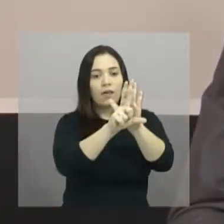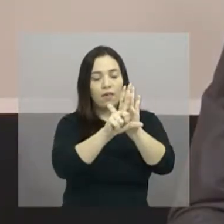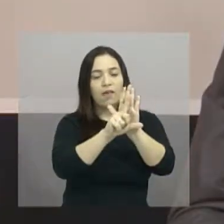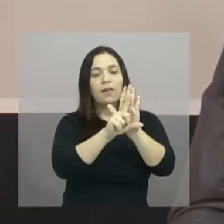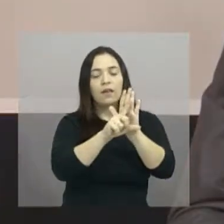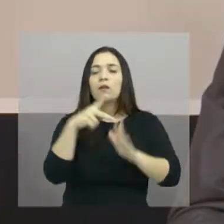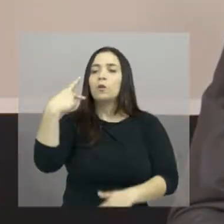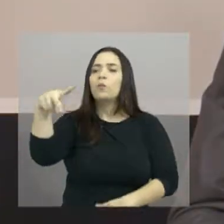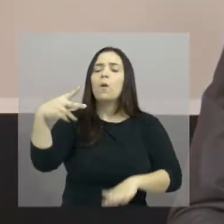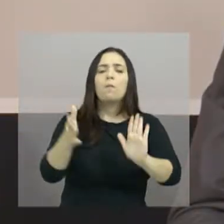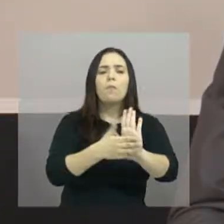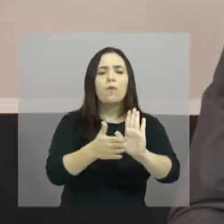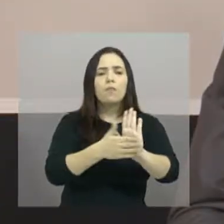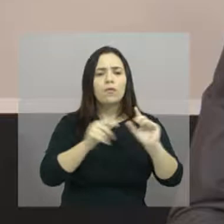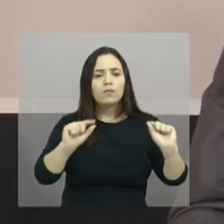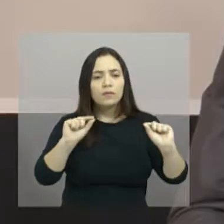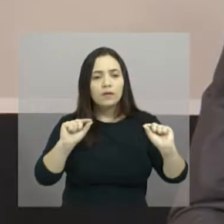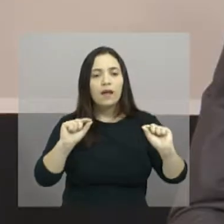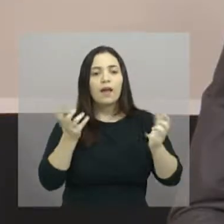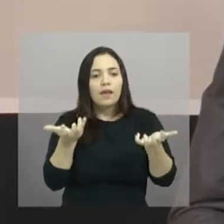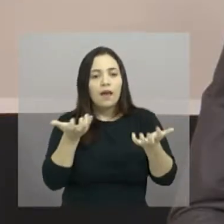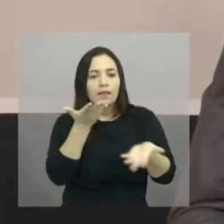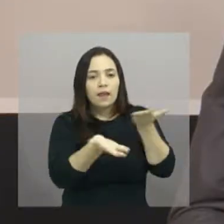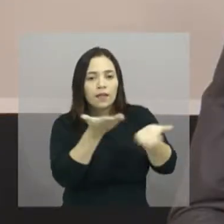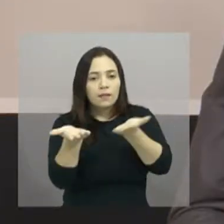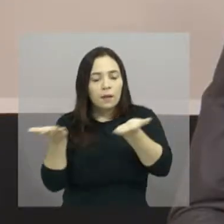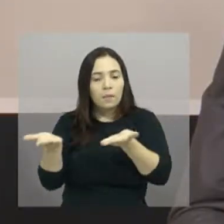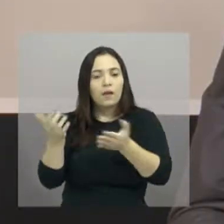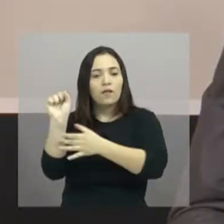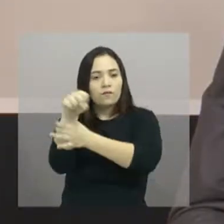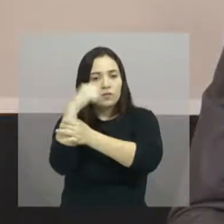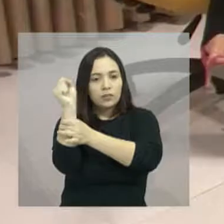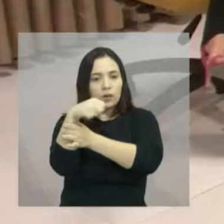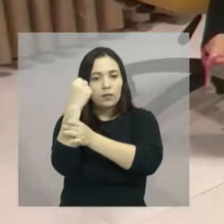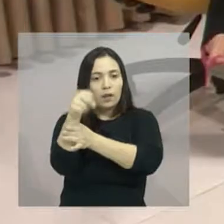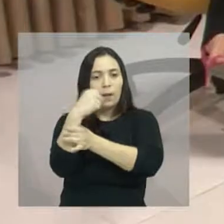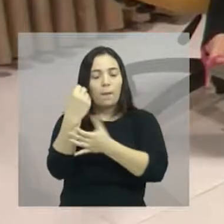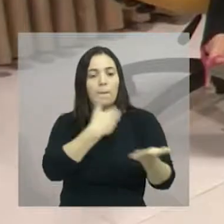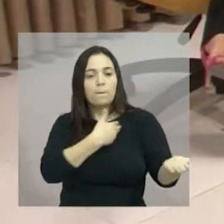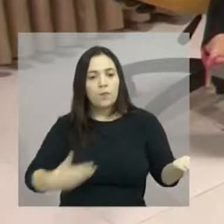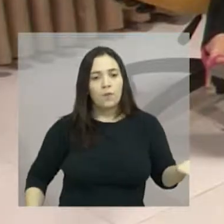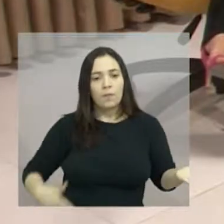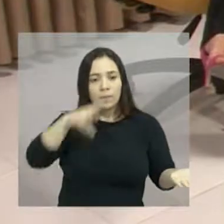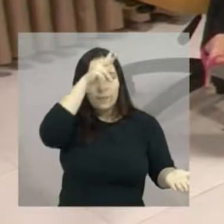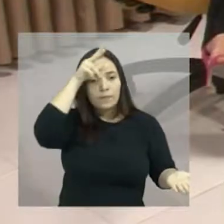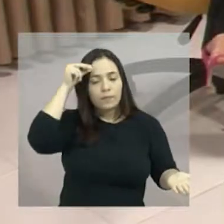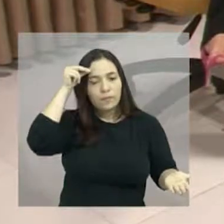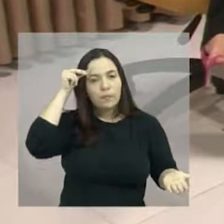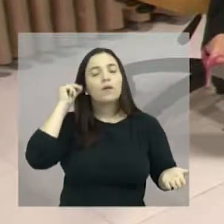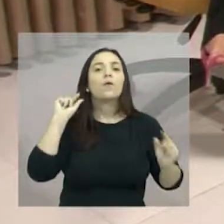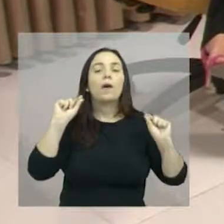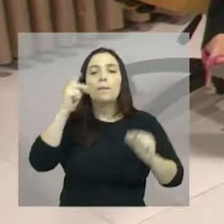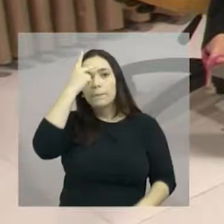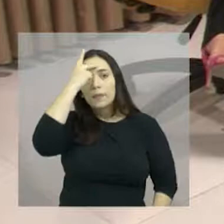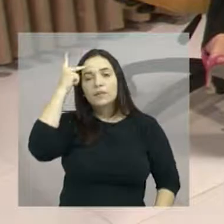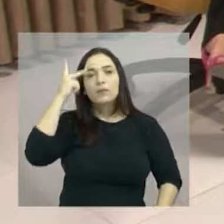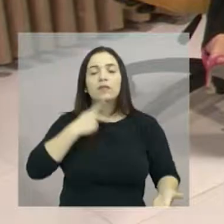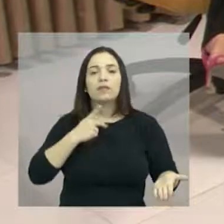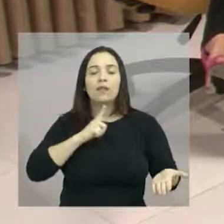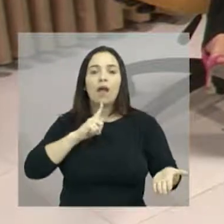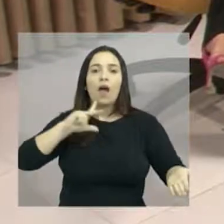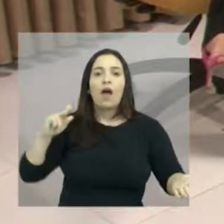sua proposta é ofertar tratamento de fisioterapia na rede pública municipal, exatamente para os pacientes que